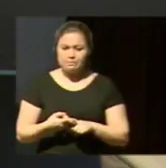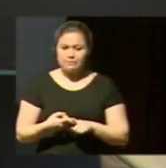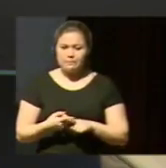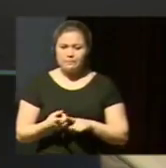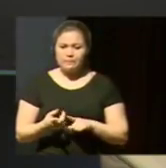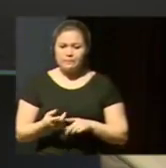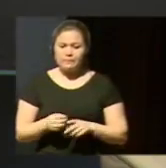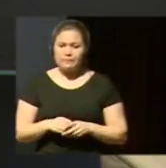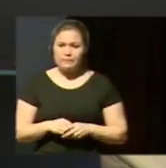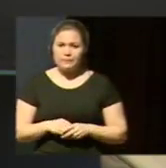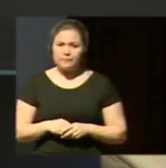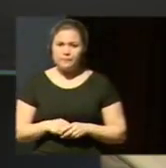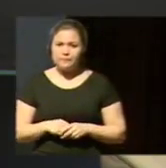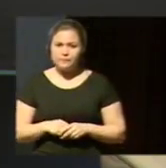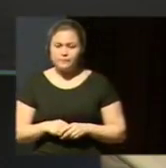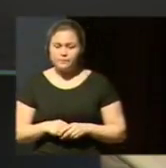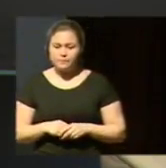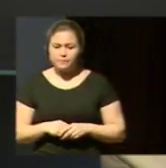entra em